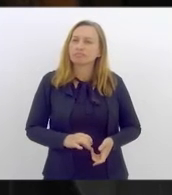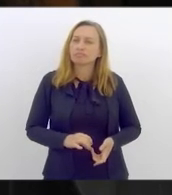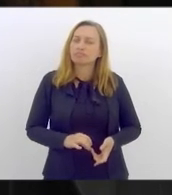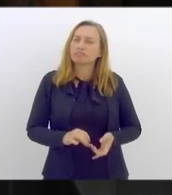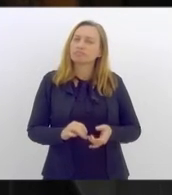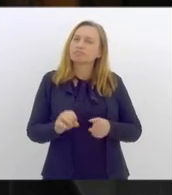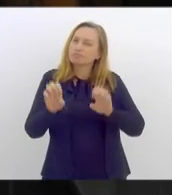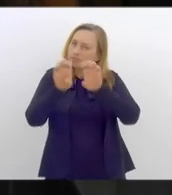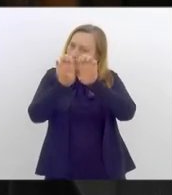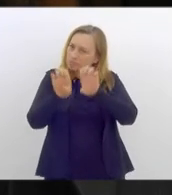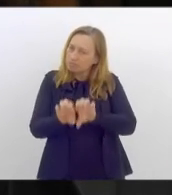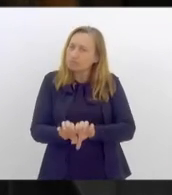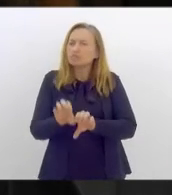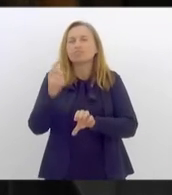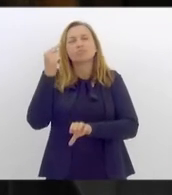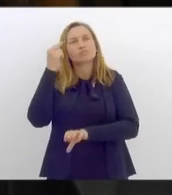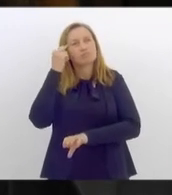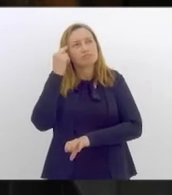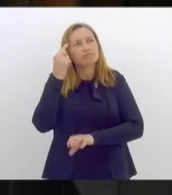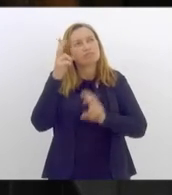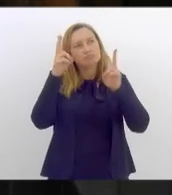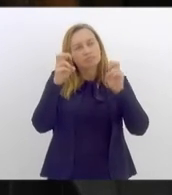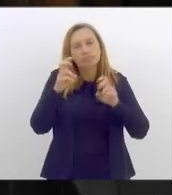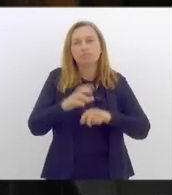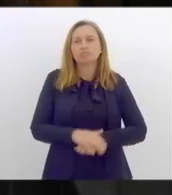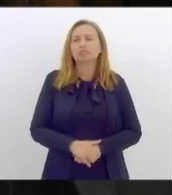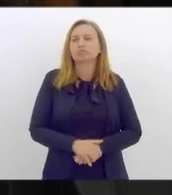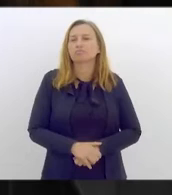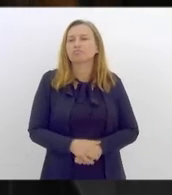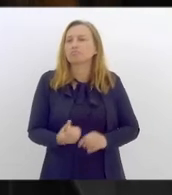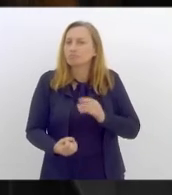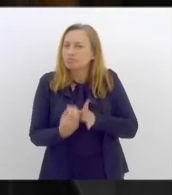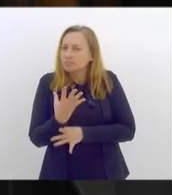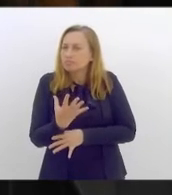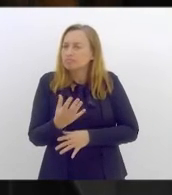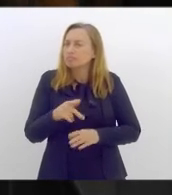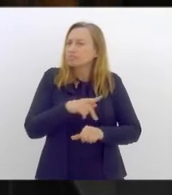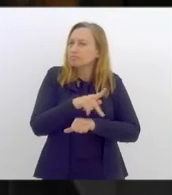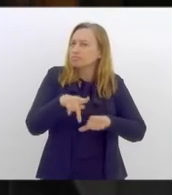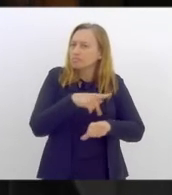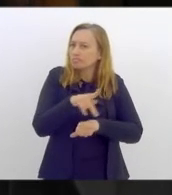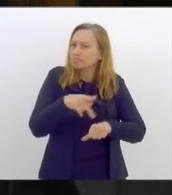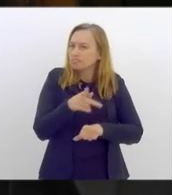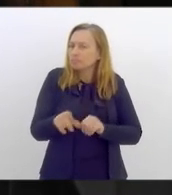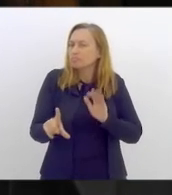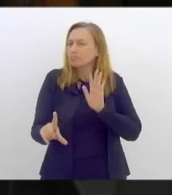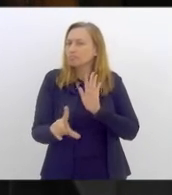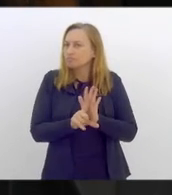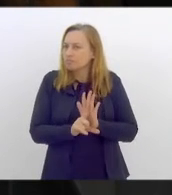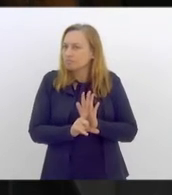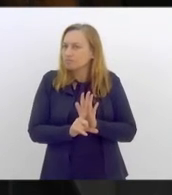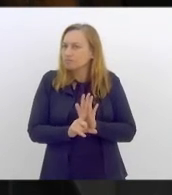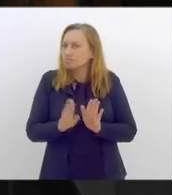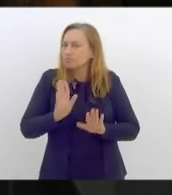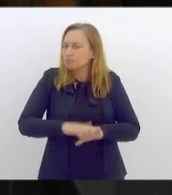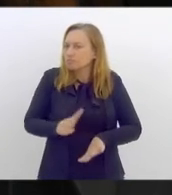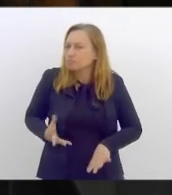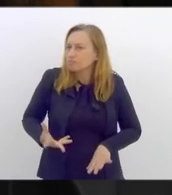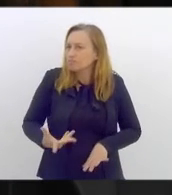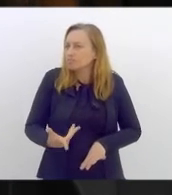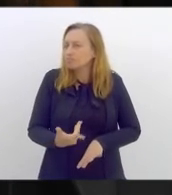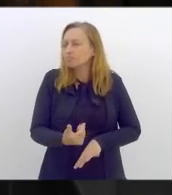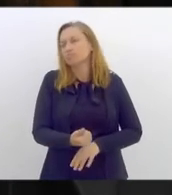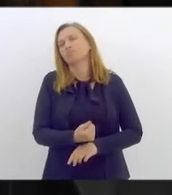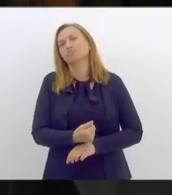estrutural sobre esse tema para a gente poder produzir nesse país uma legislação que seja mais eficiente mais